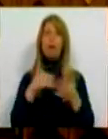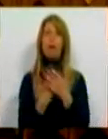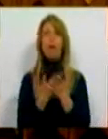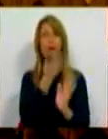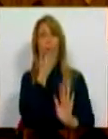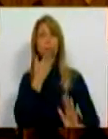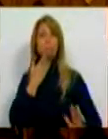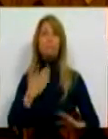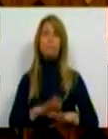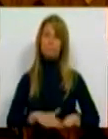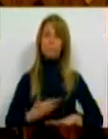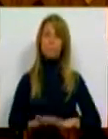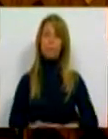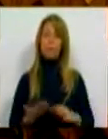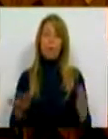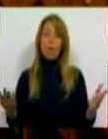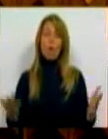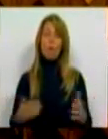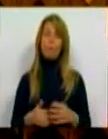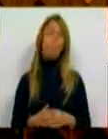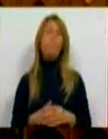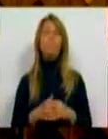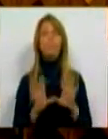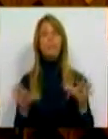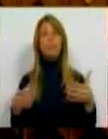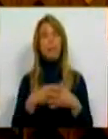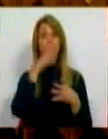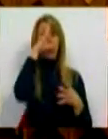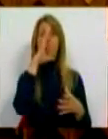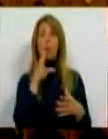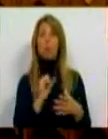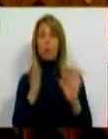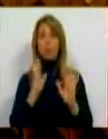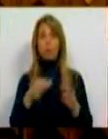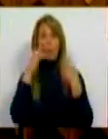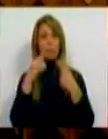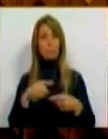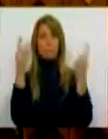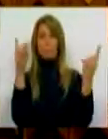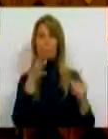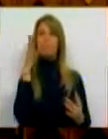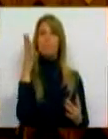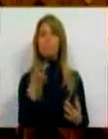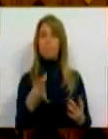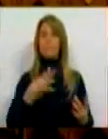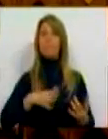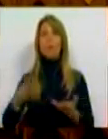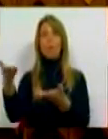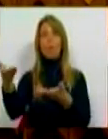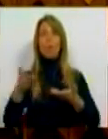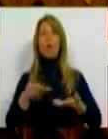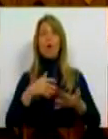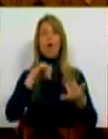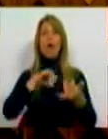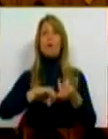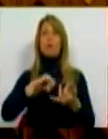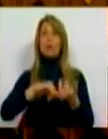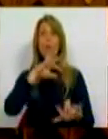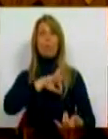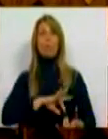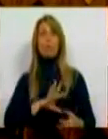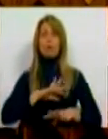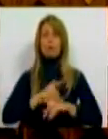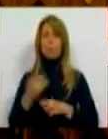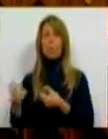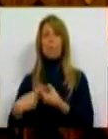eficácia. Ora, a equipa ministerial já anunciou que pretende convidar as associações profissionais e outros